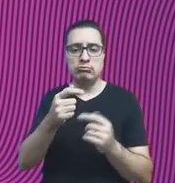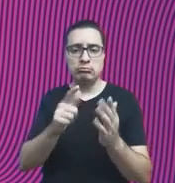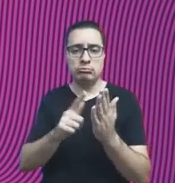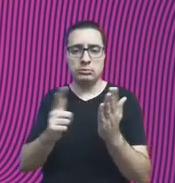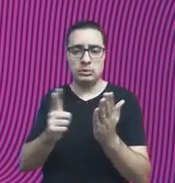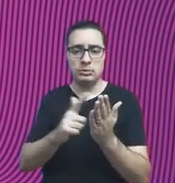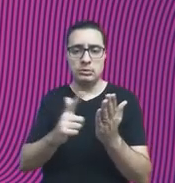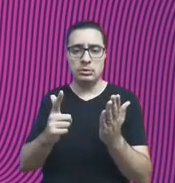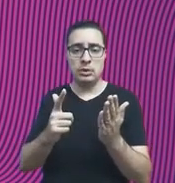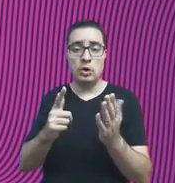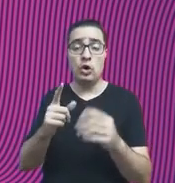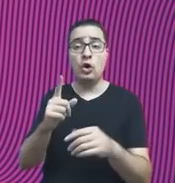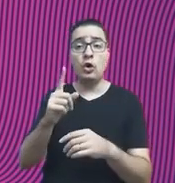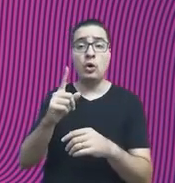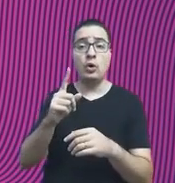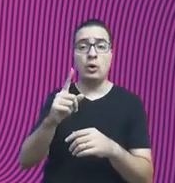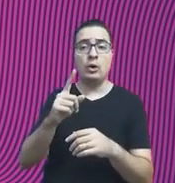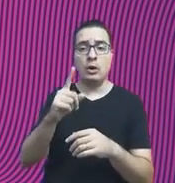não tem.